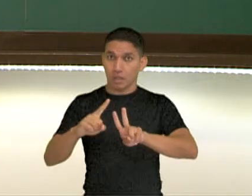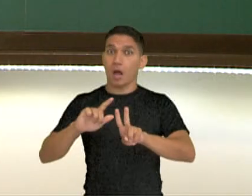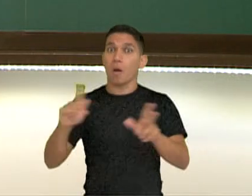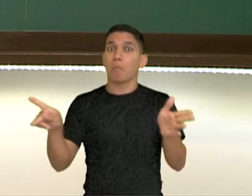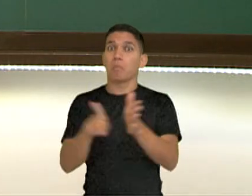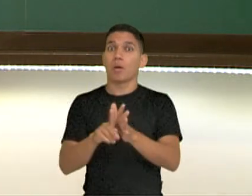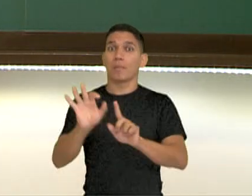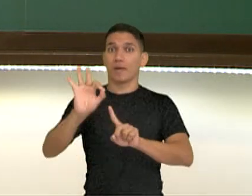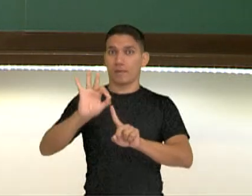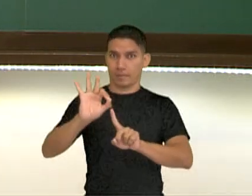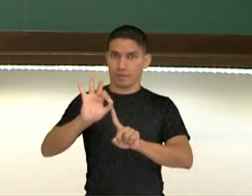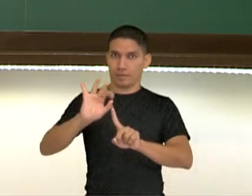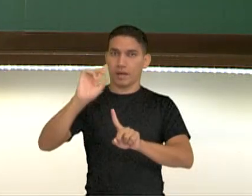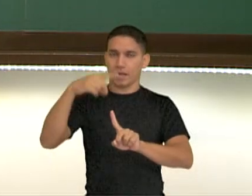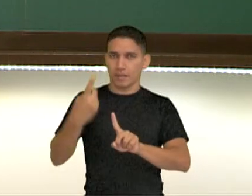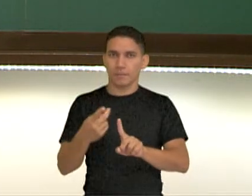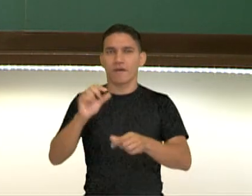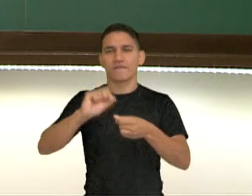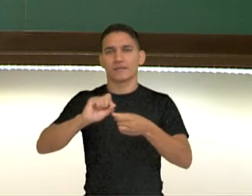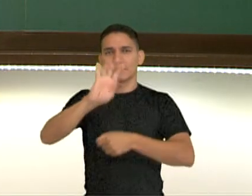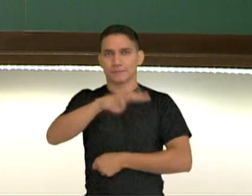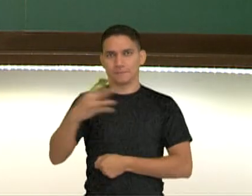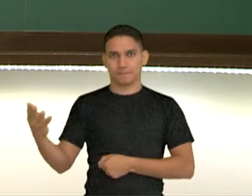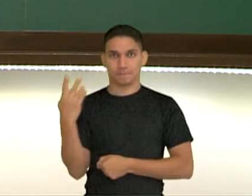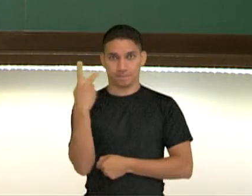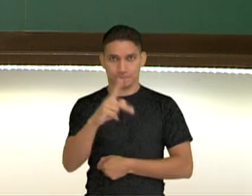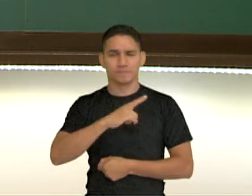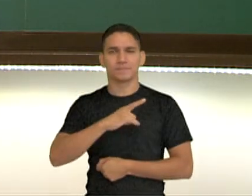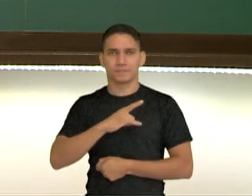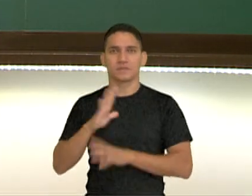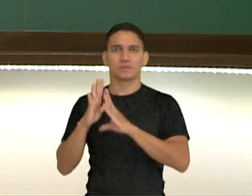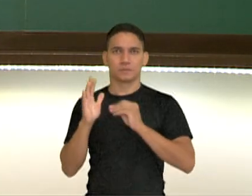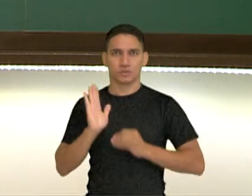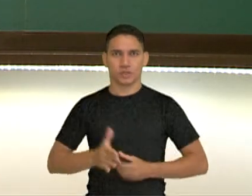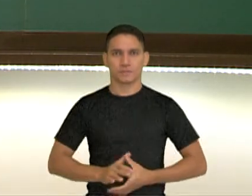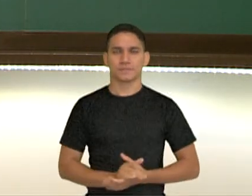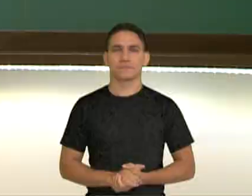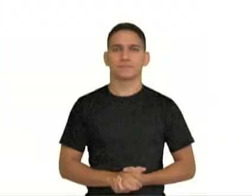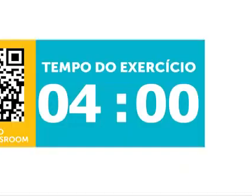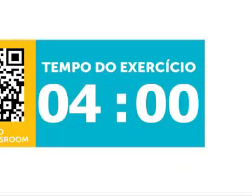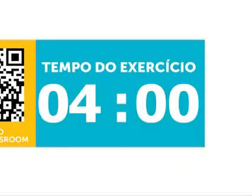para graus e use a tua tabelinha de valores notáveis para substituir.